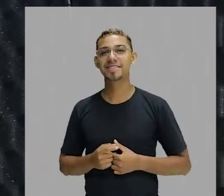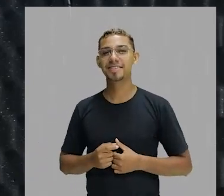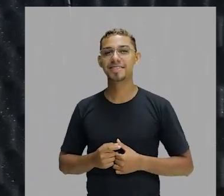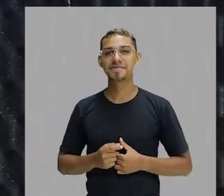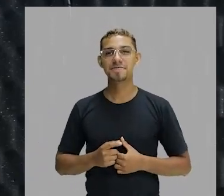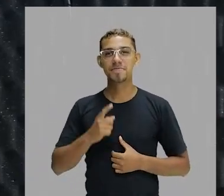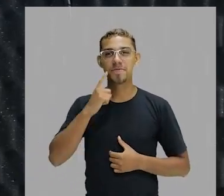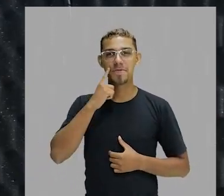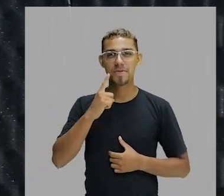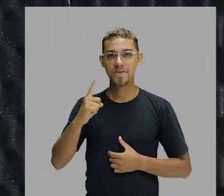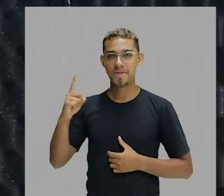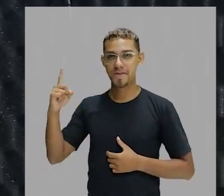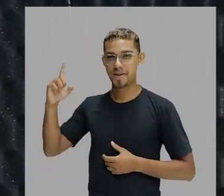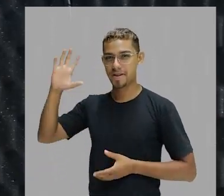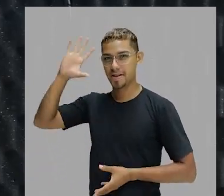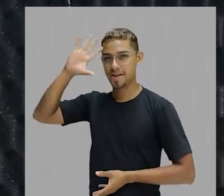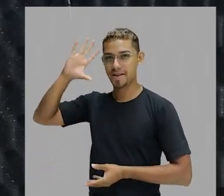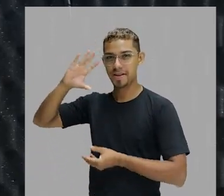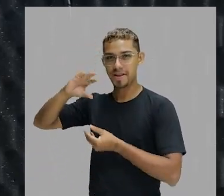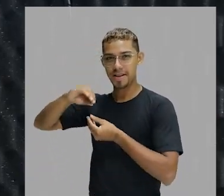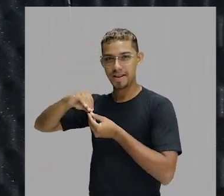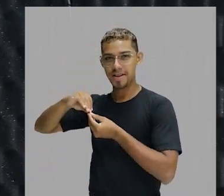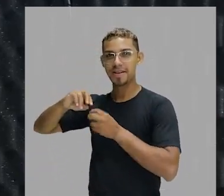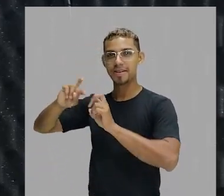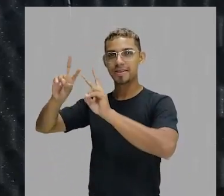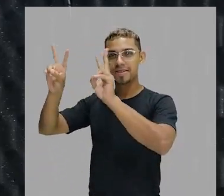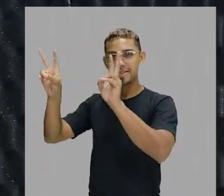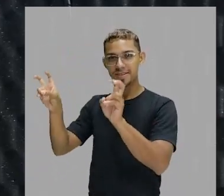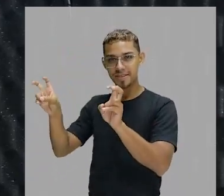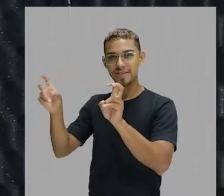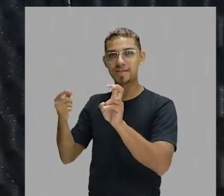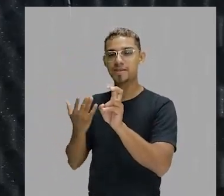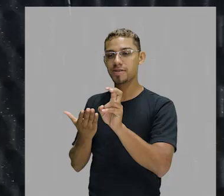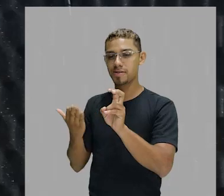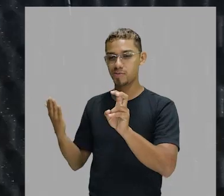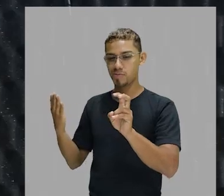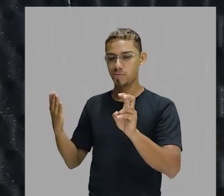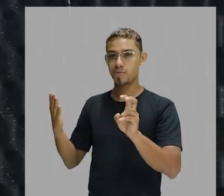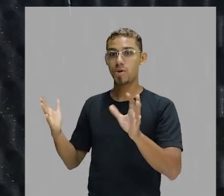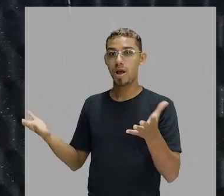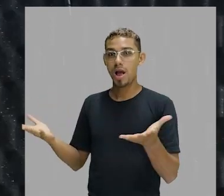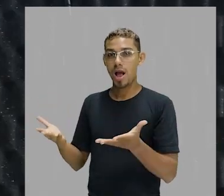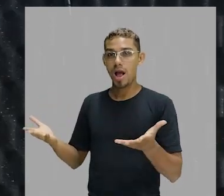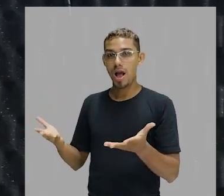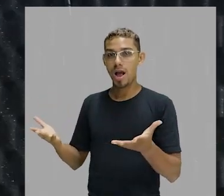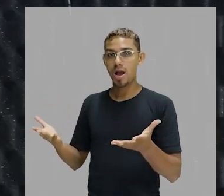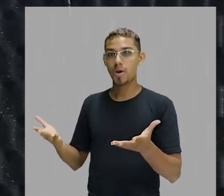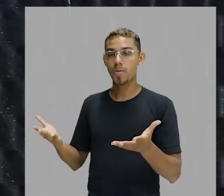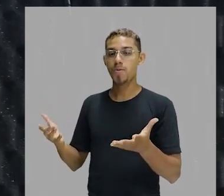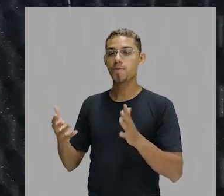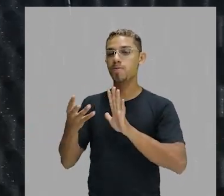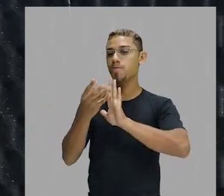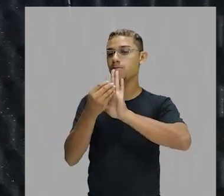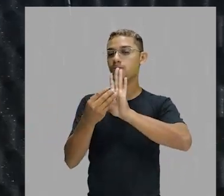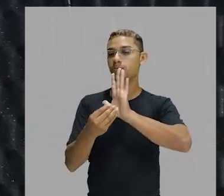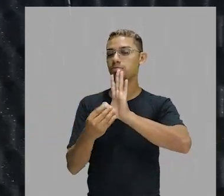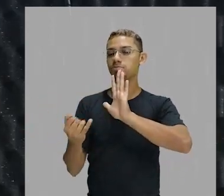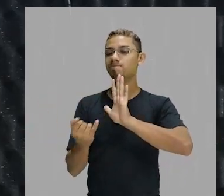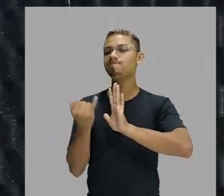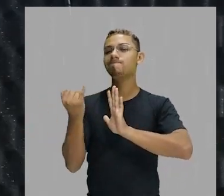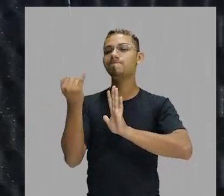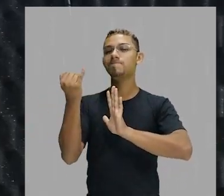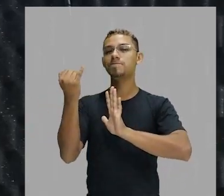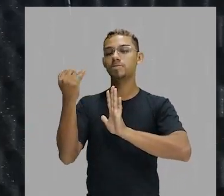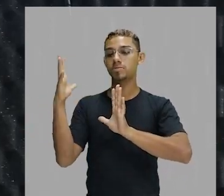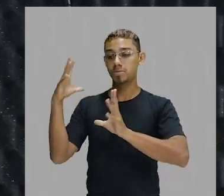bonita, voltando para cá, né? Hoje a gente vai finalizar aí assim, o nosso conteúdo importante que